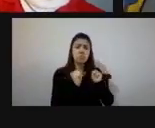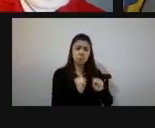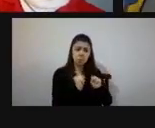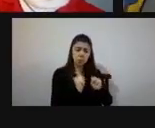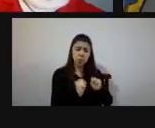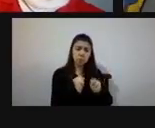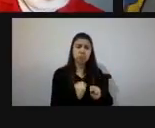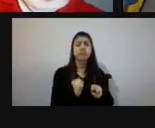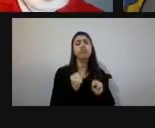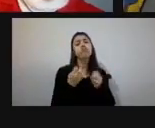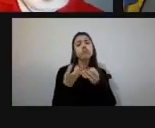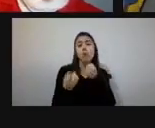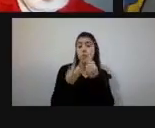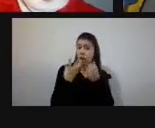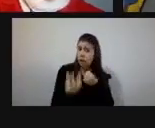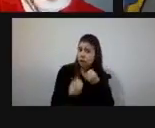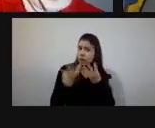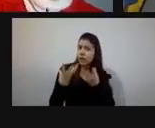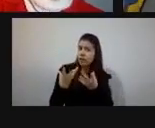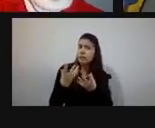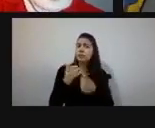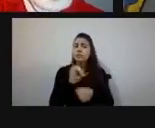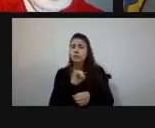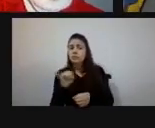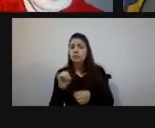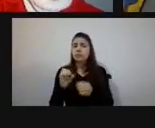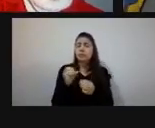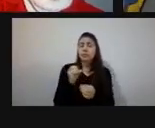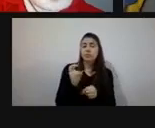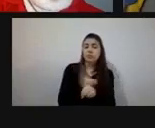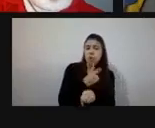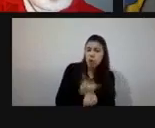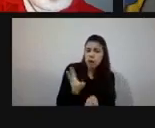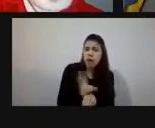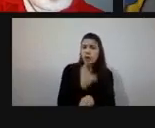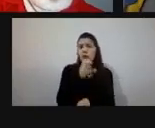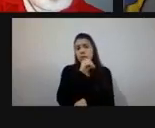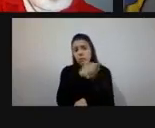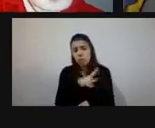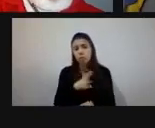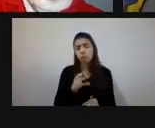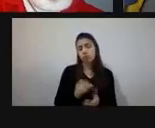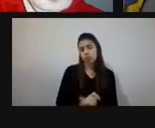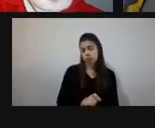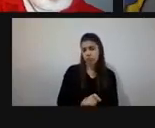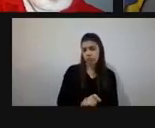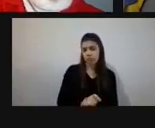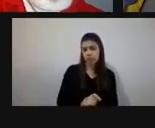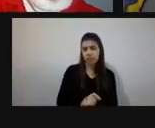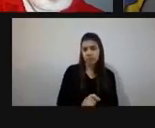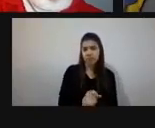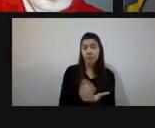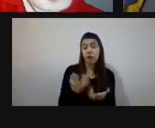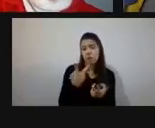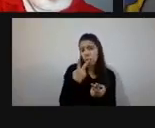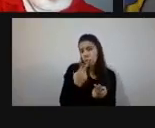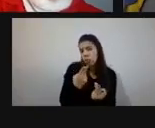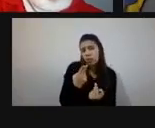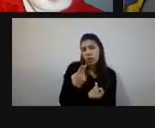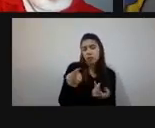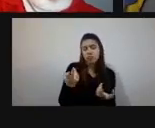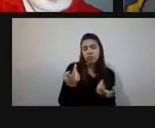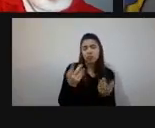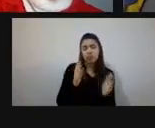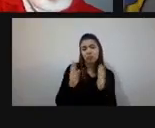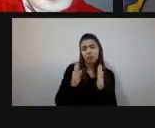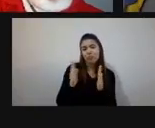escola deve criar o fluxo nas aulas normais, deve ter um fluxo interno, né? Não pode ser aquele fluxo, por exemplo,